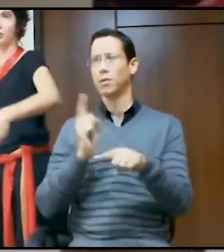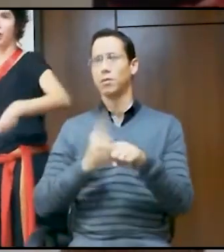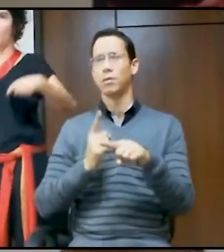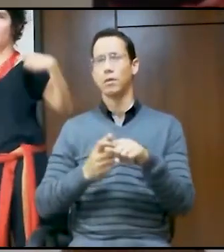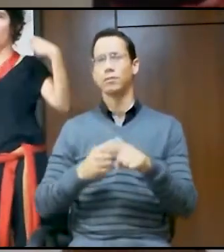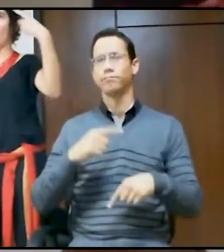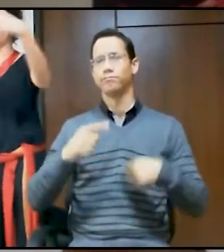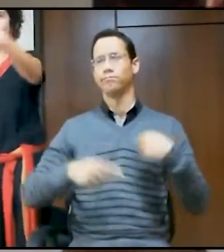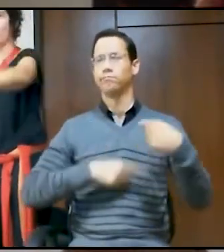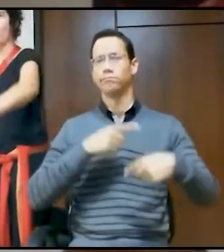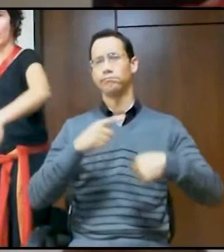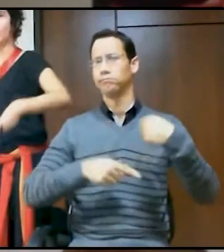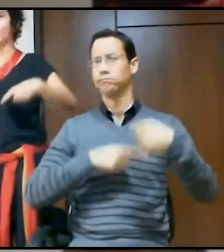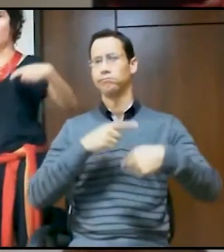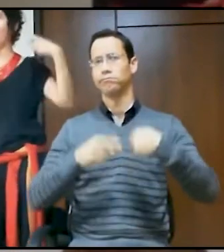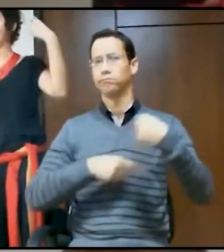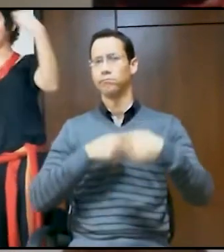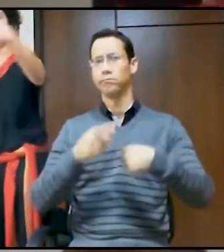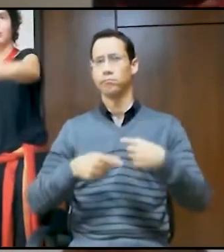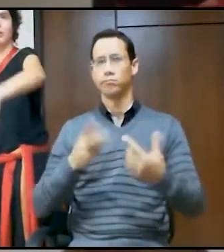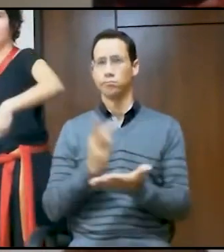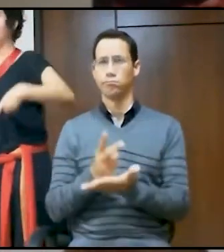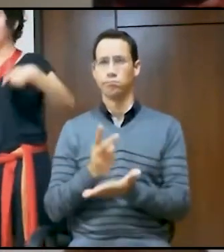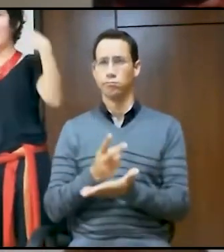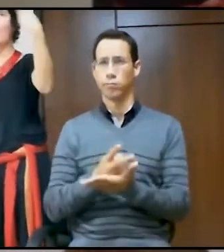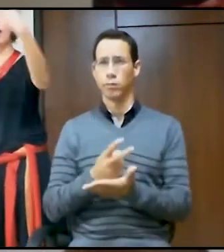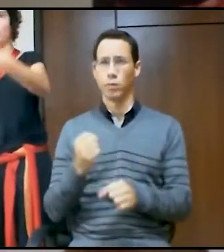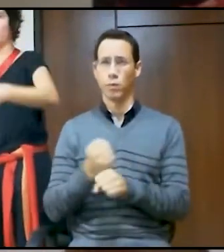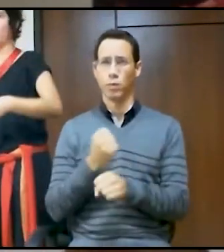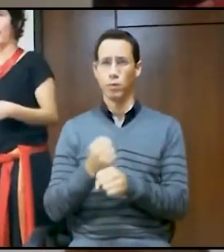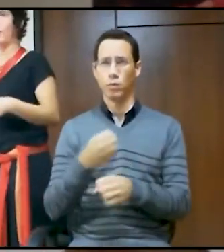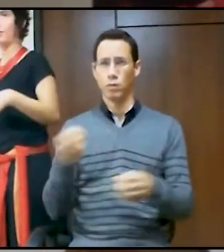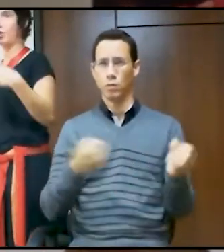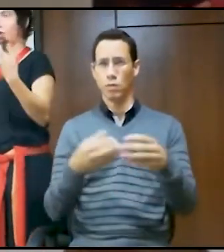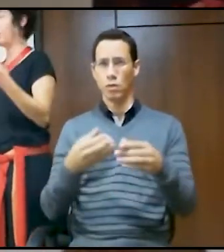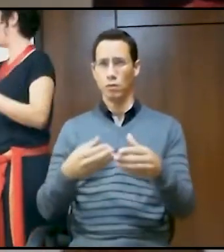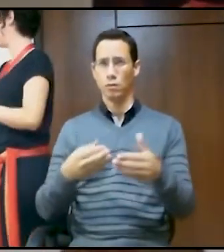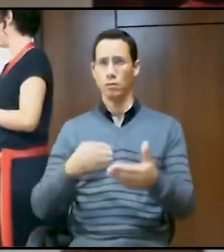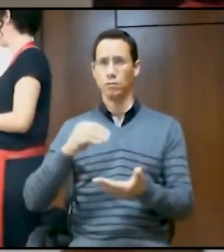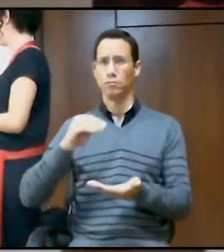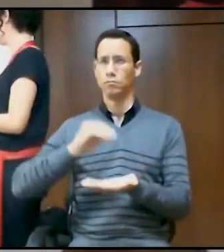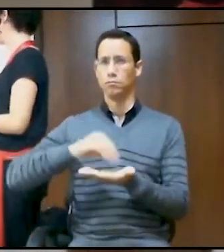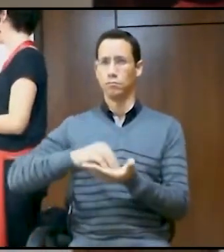gelo. Eu construo unidades novas e aumento o déficit